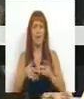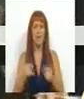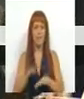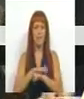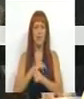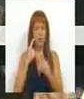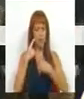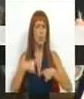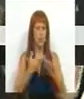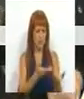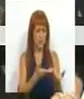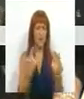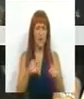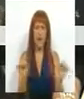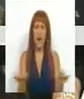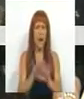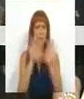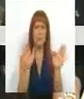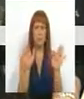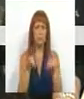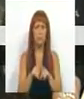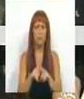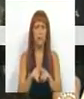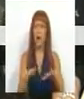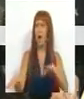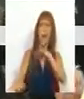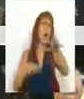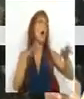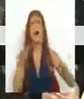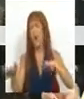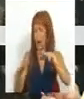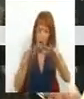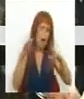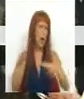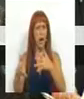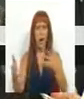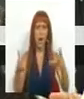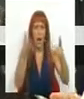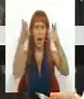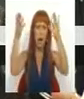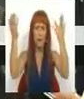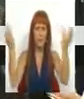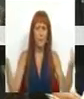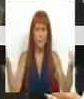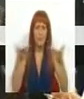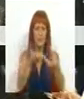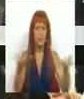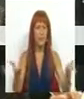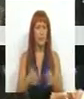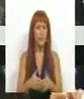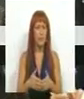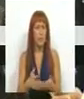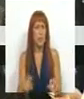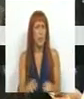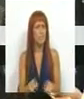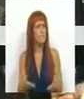à administração pública, está claramente numa deriva errática e isso